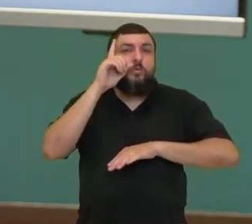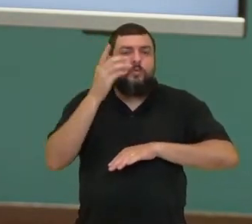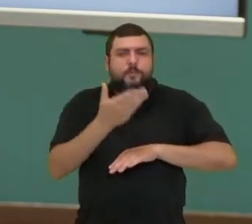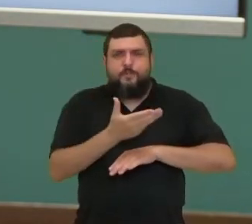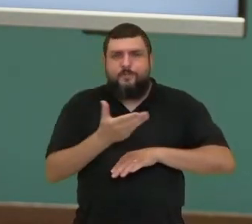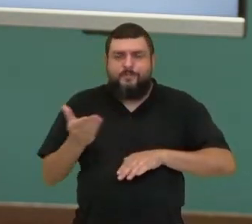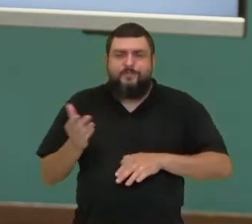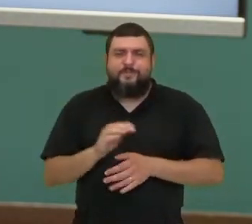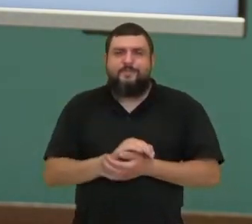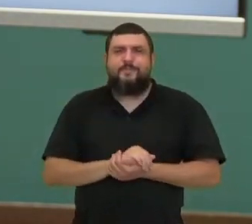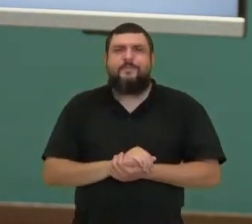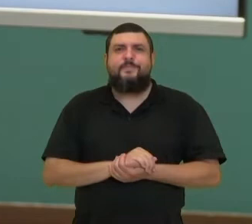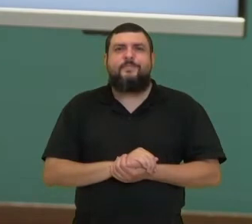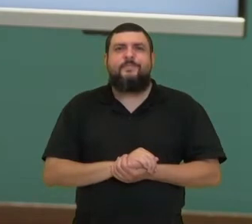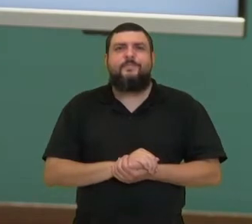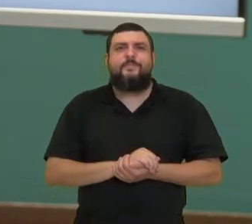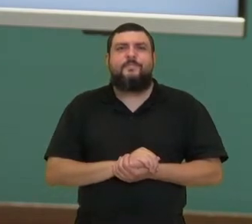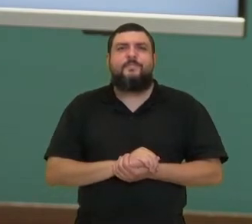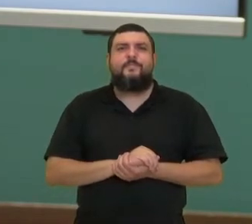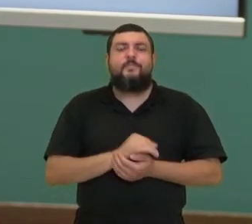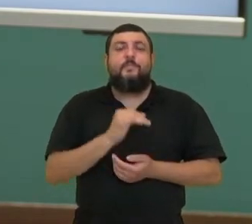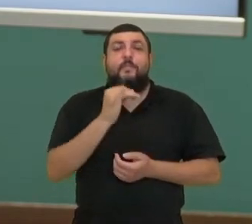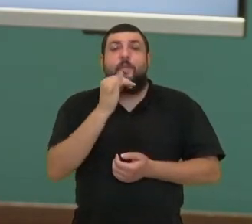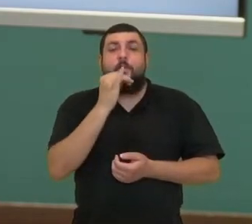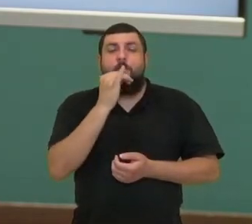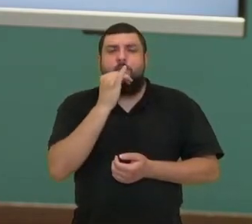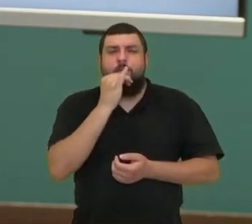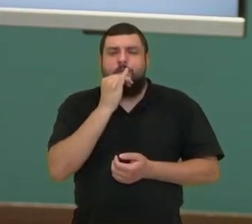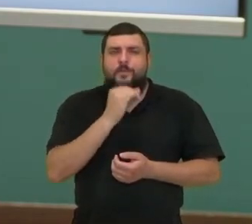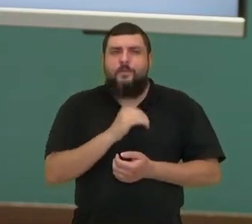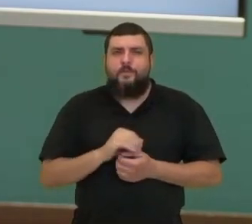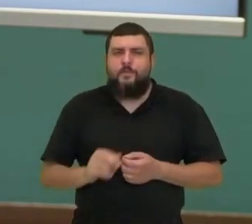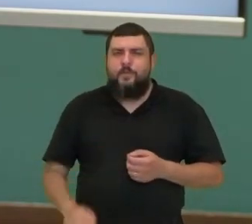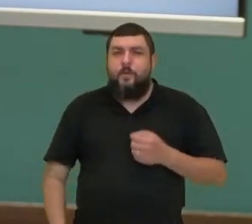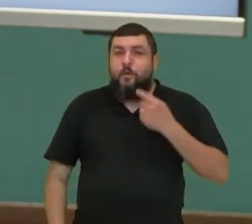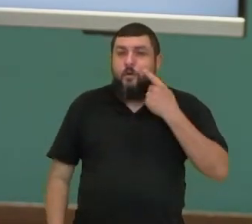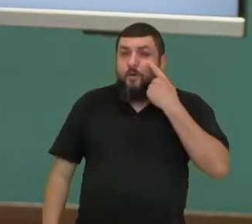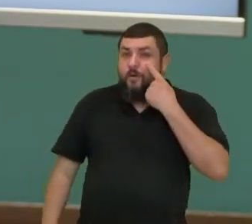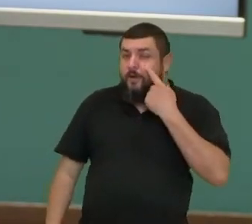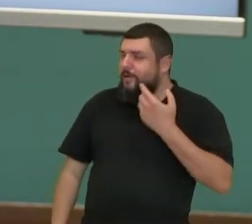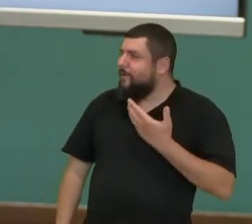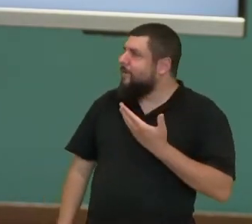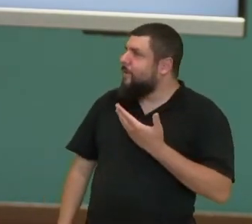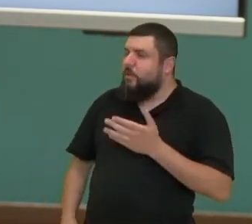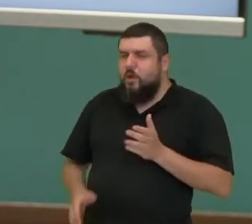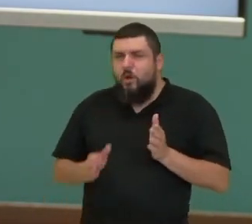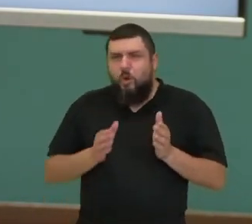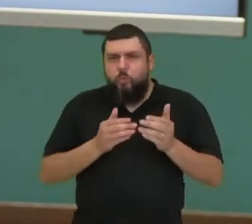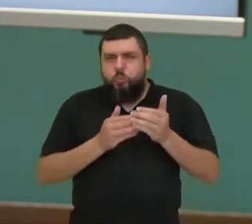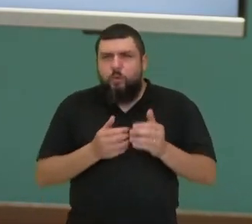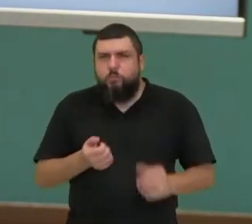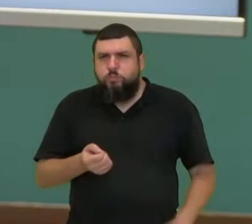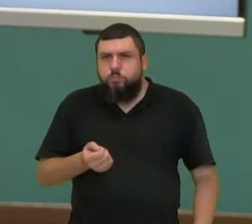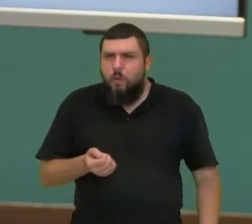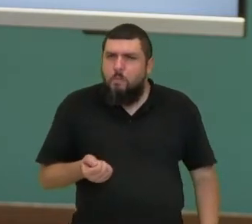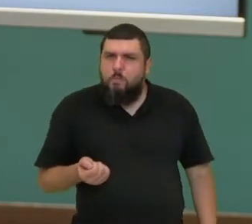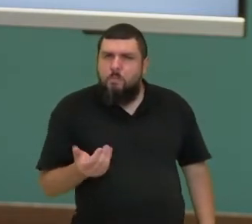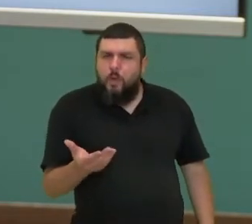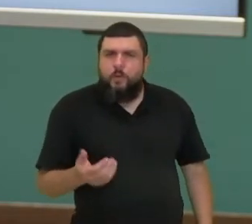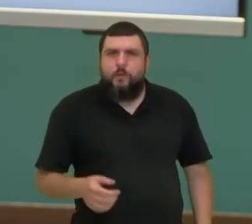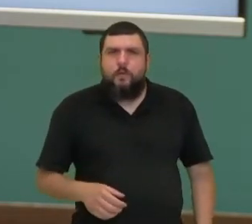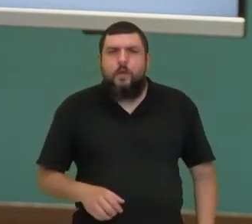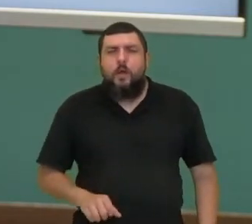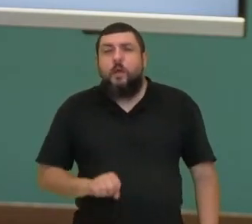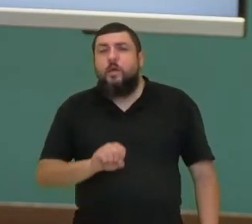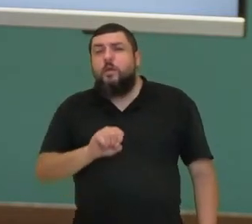ok? Bom, por exemplo, um dado, né? Quando você tem um dado e quando você joga ele